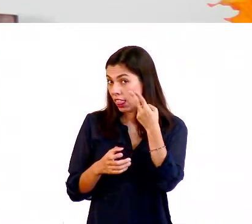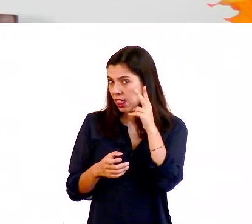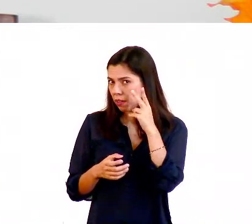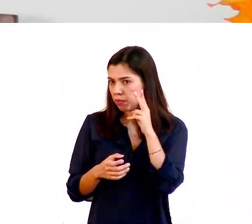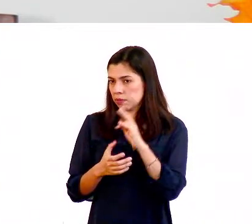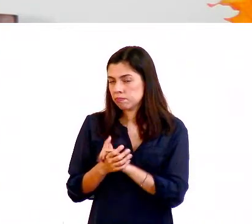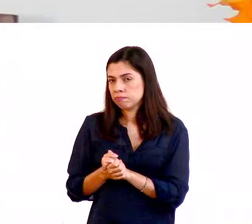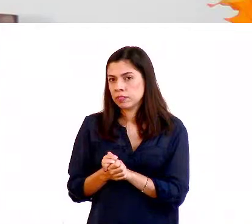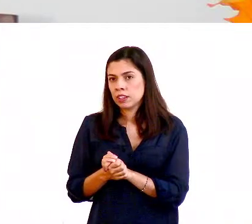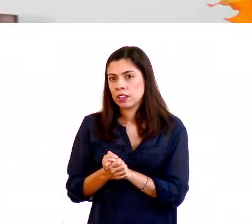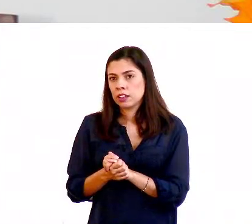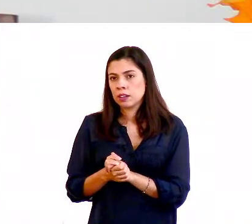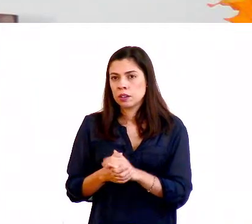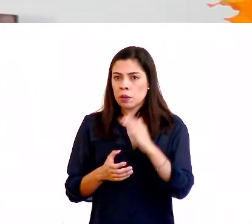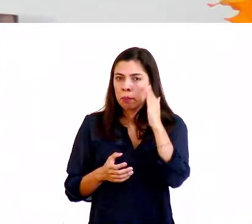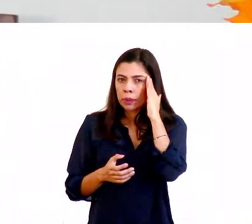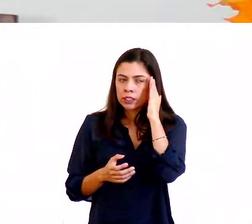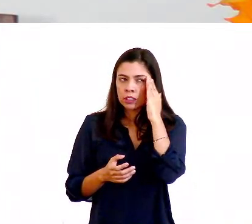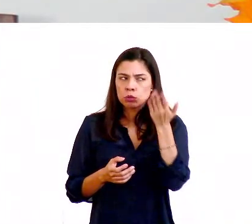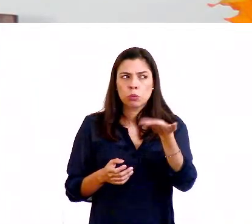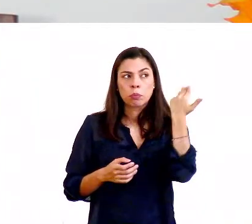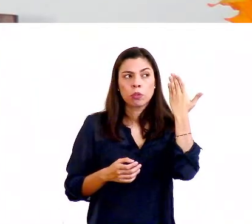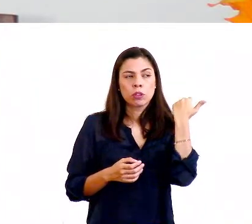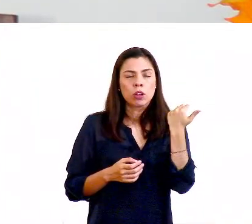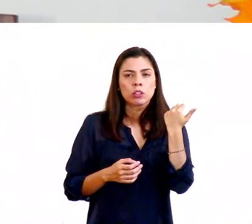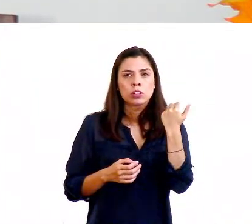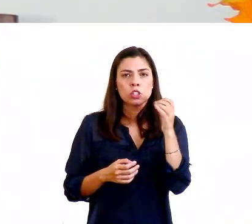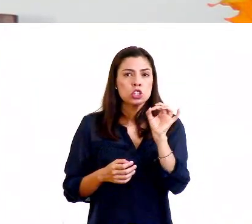acabou. Salvação não se perde.